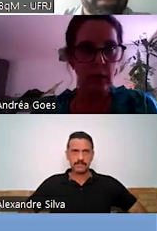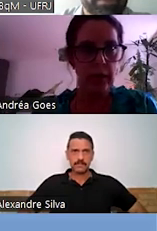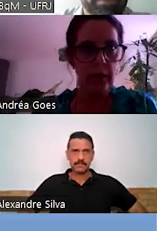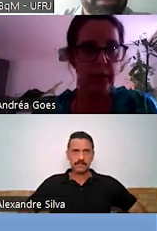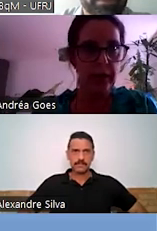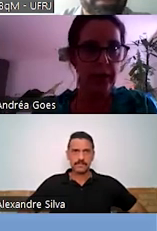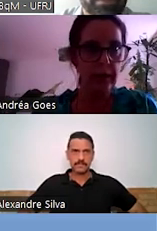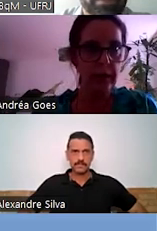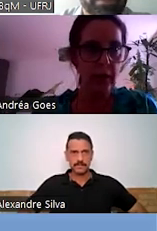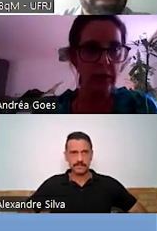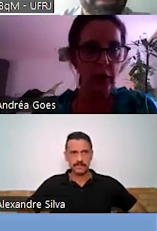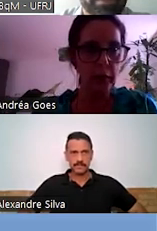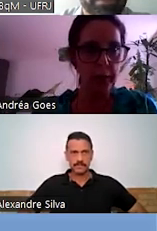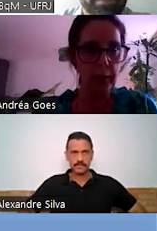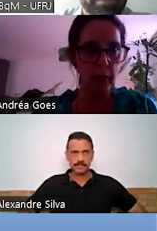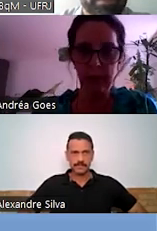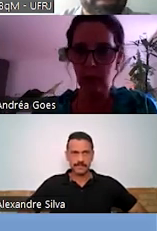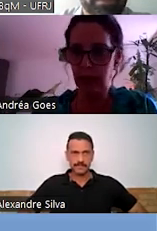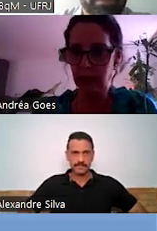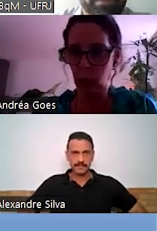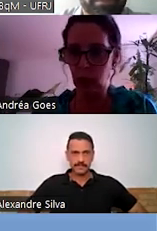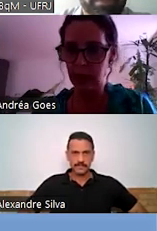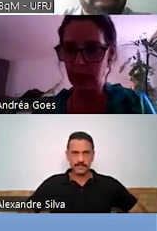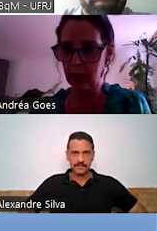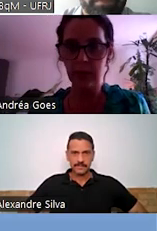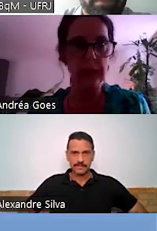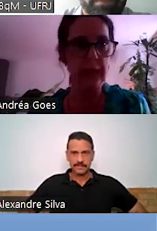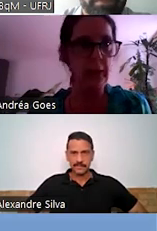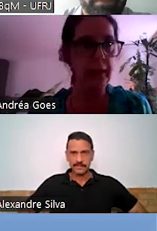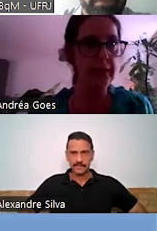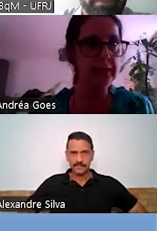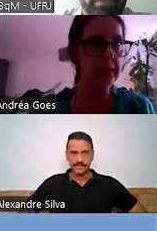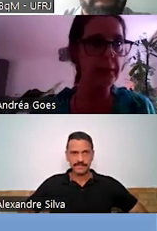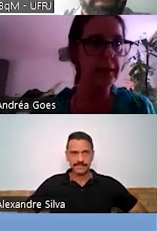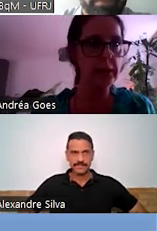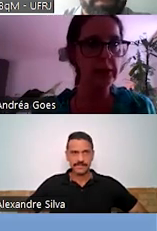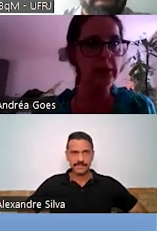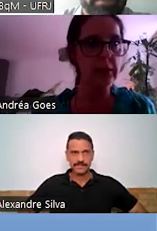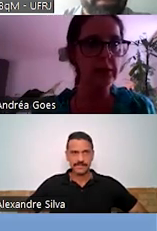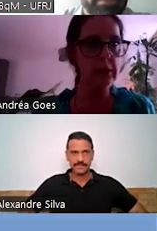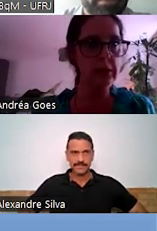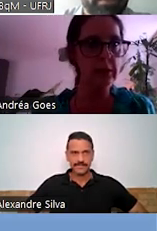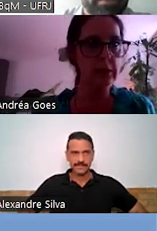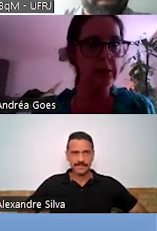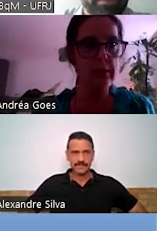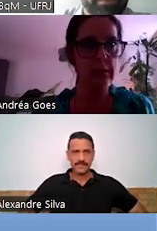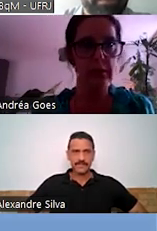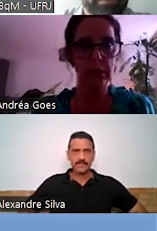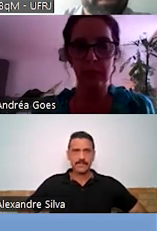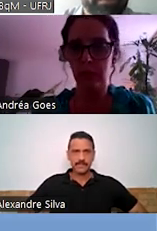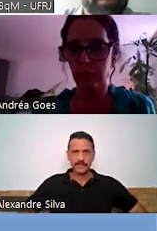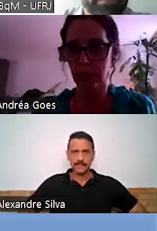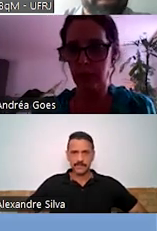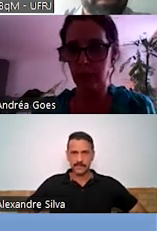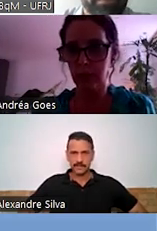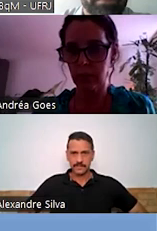Agora, qual é a diferença? Aonde que eu ponho para compartilhar toda? É que eu não sei onde aparece, Elizabeth. Eu acho que você tem que parar